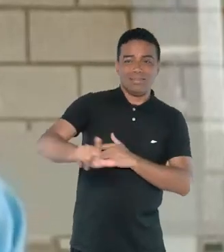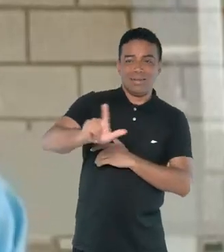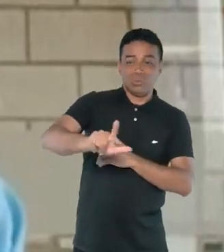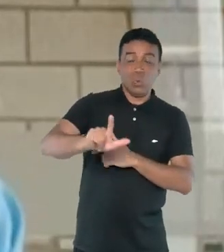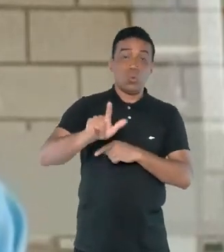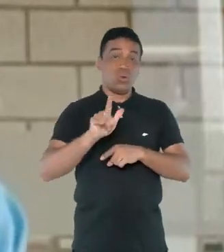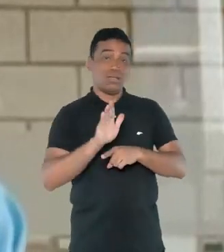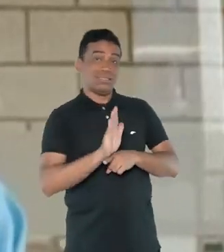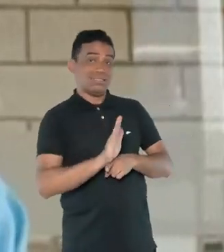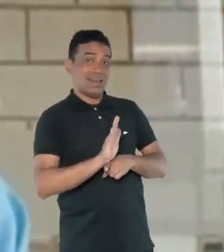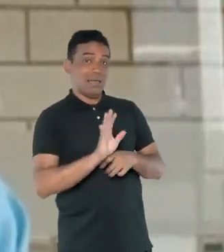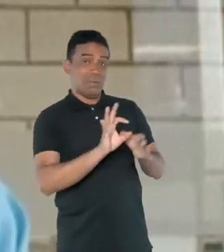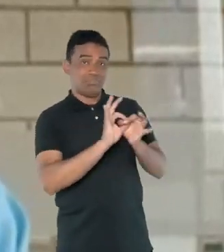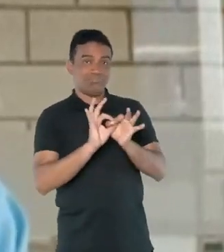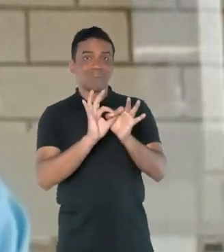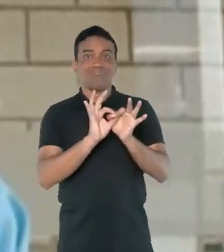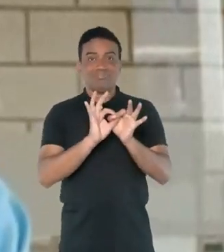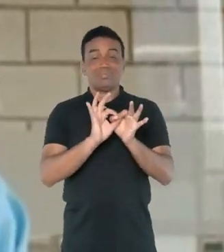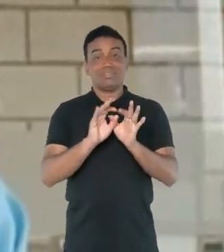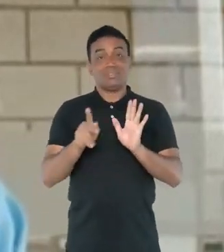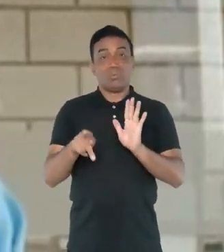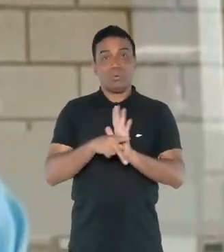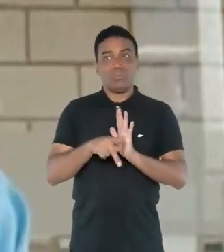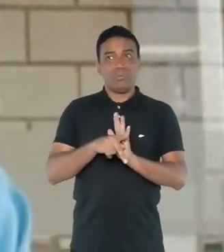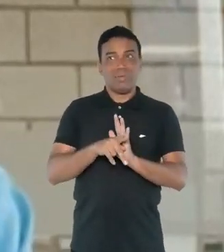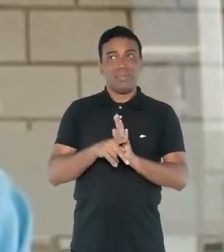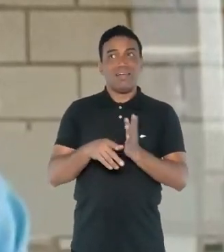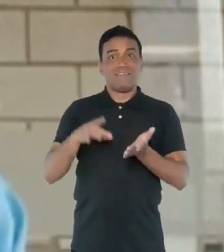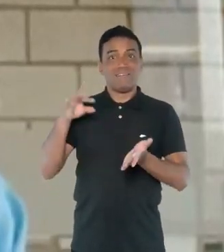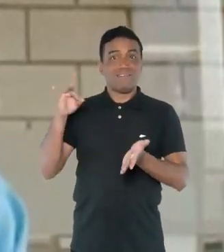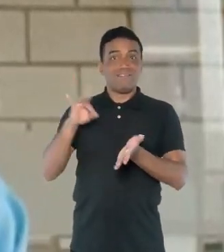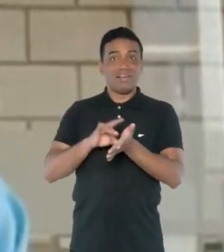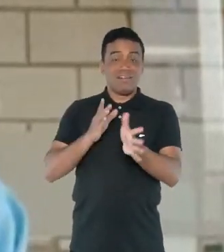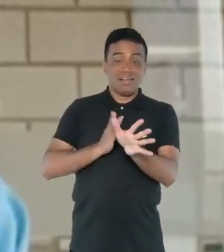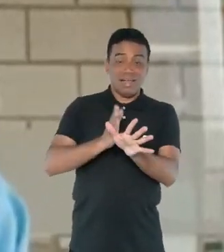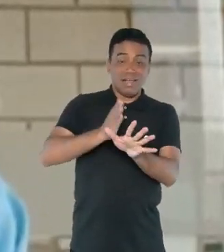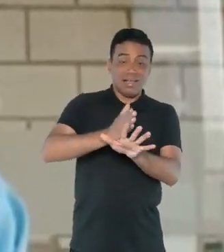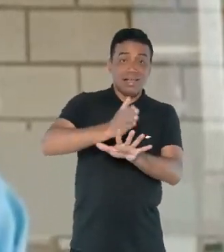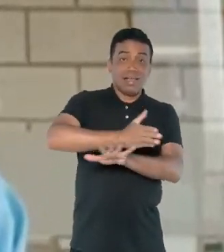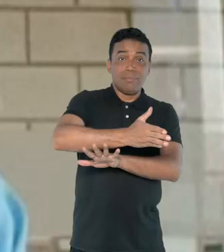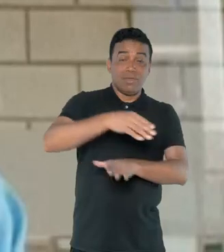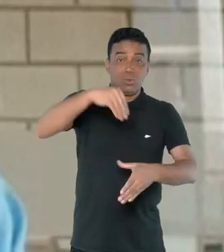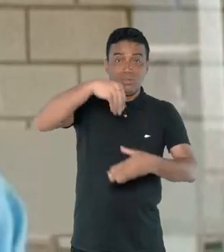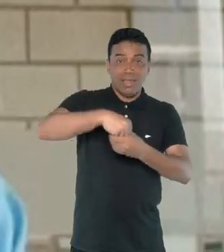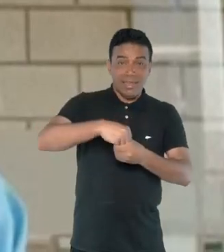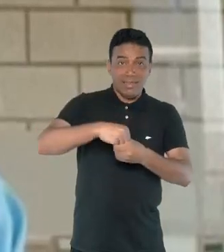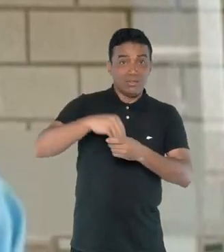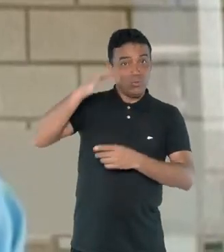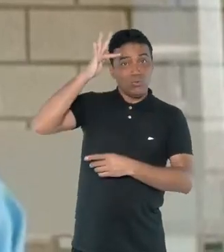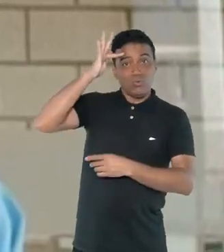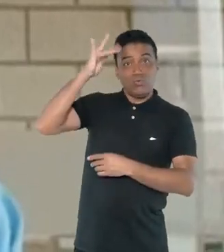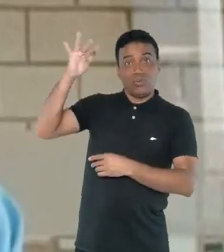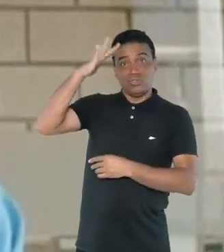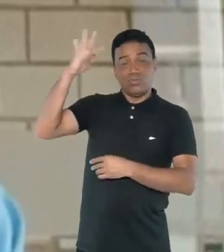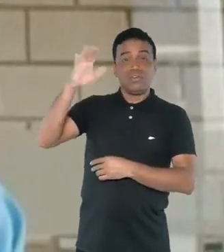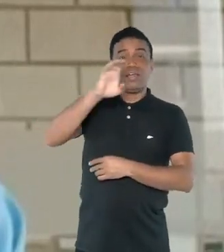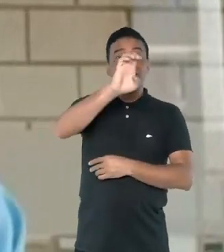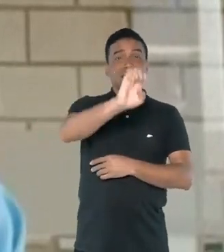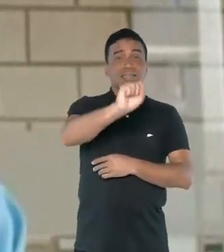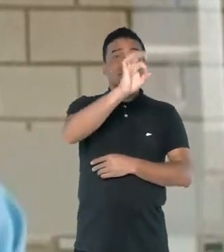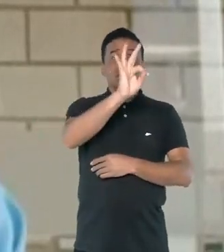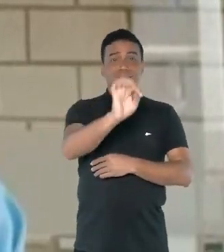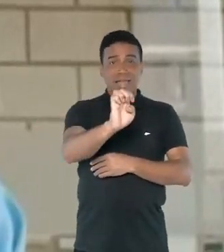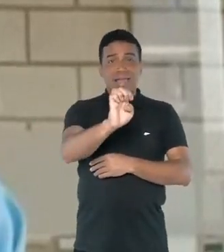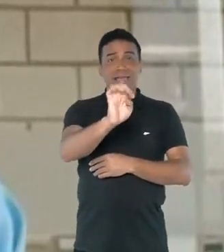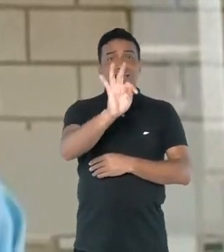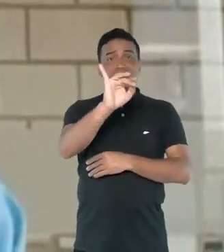com cinema, que o meu veio, a minha vertente na filosofia seria a estética, né?